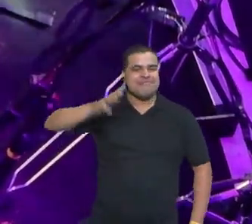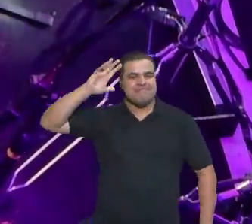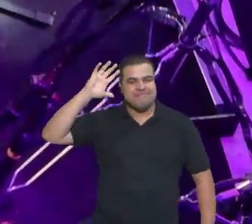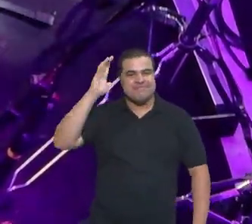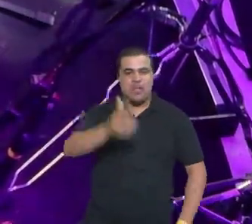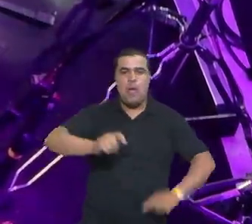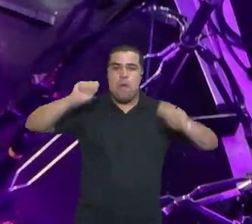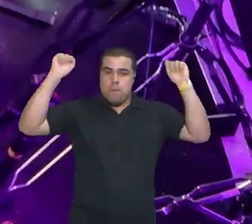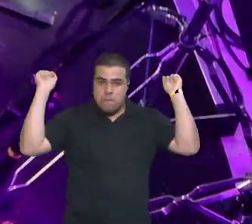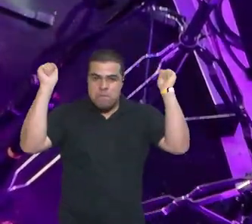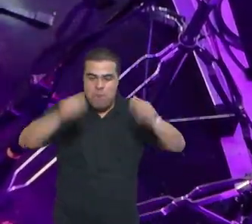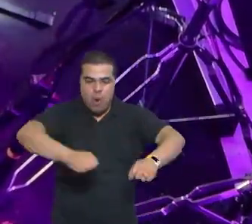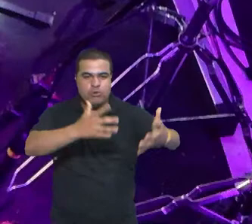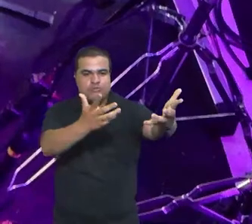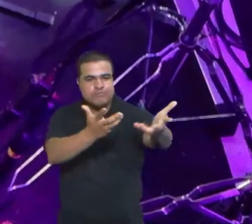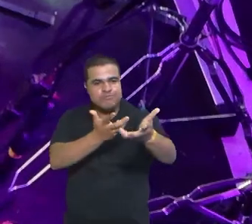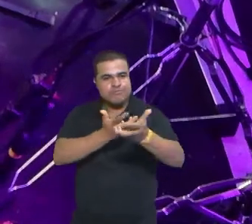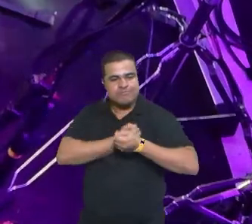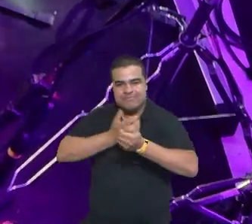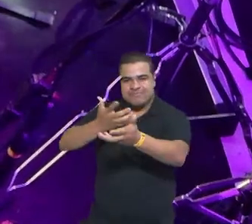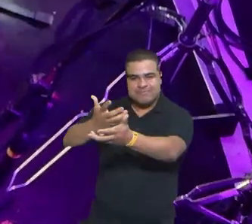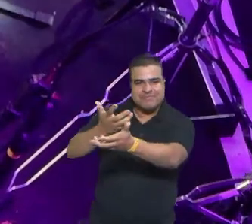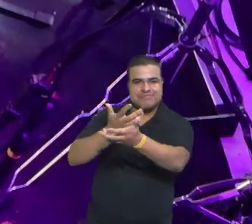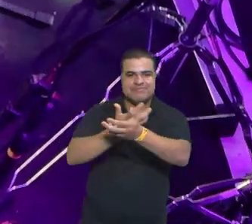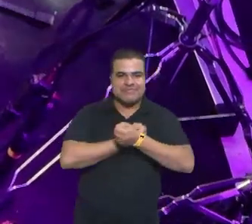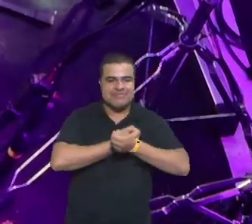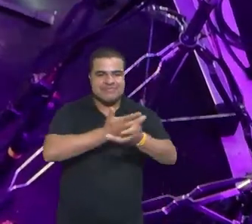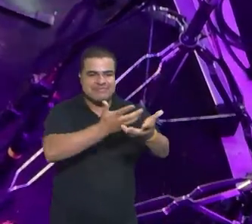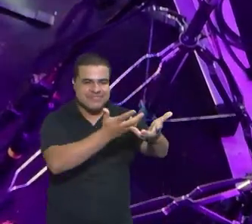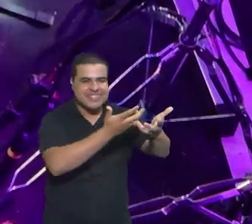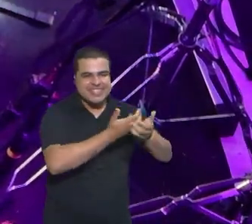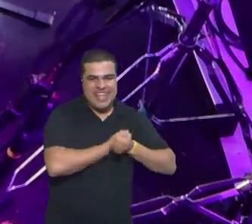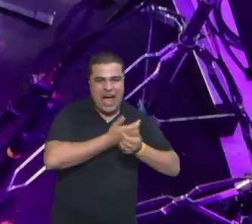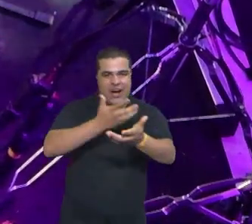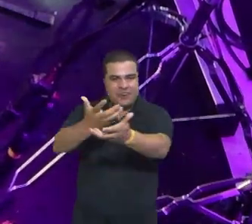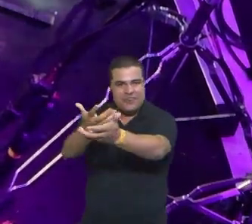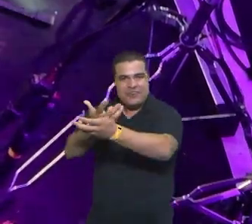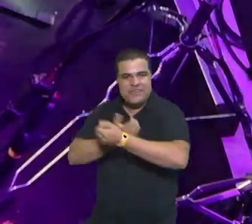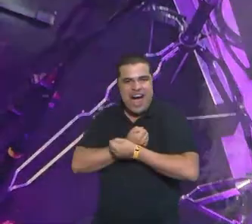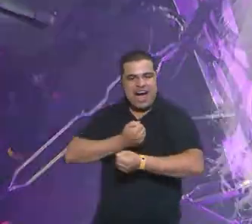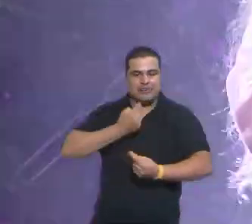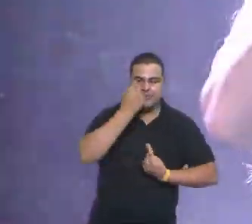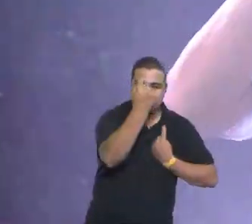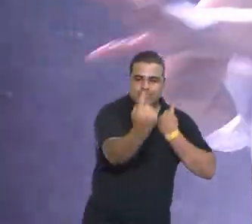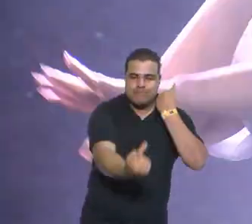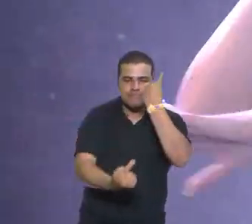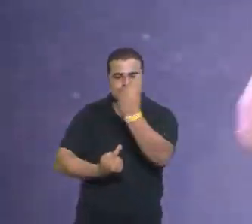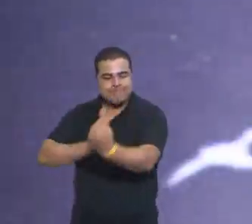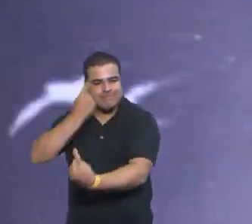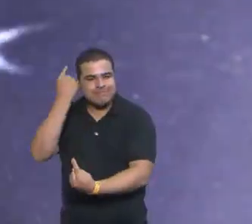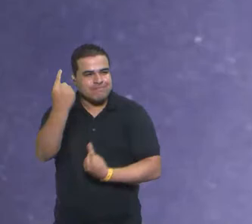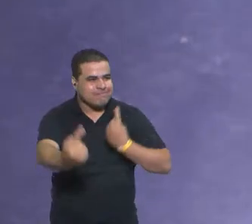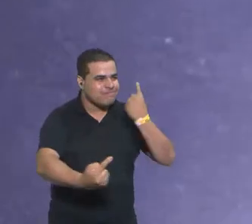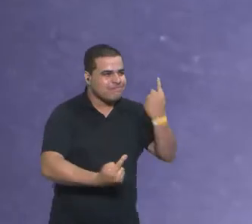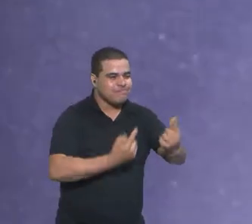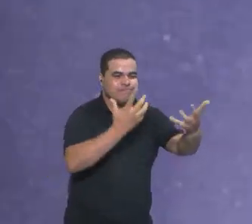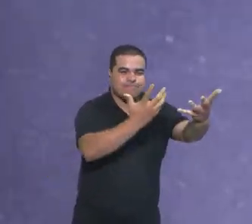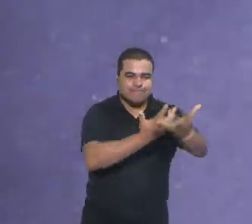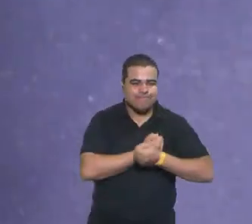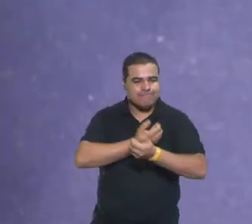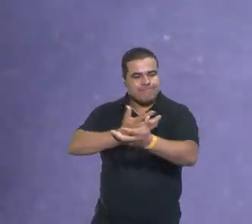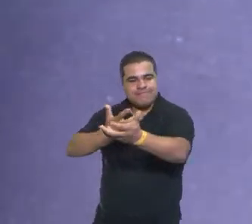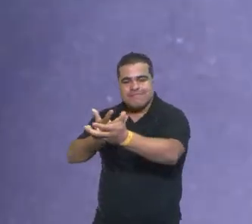montanhas e tem poder para salvar tem poder